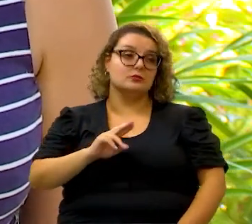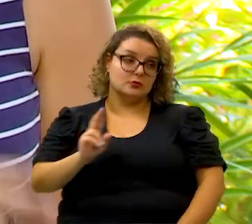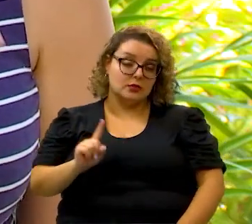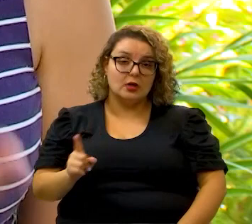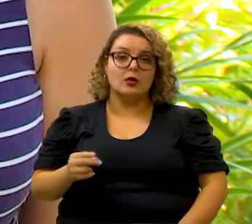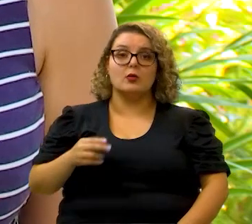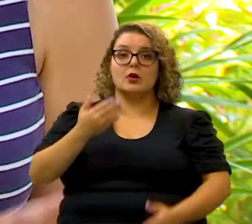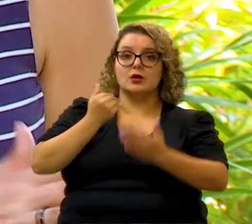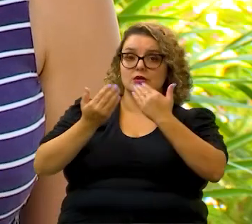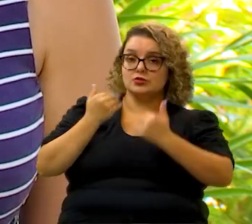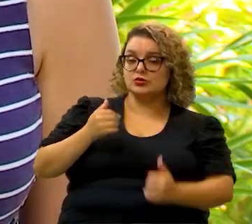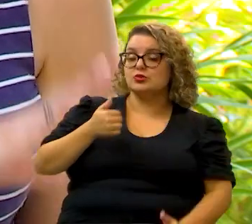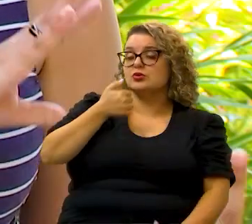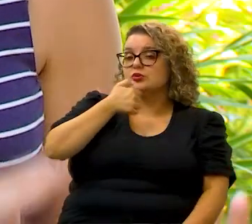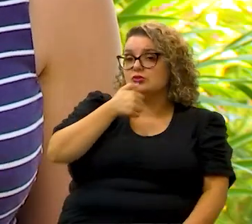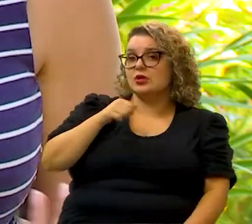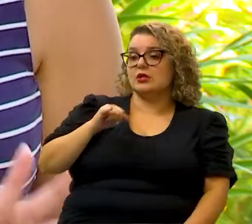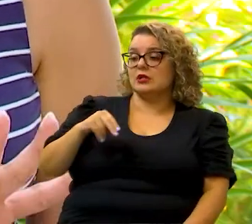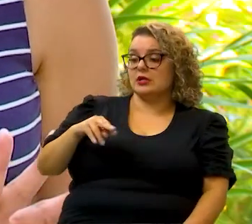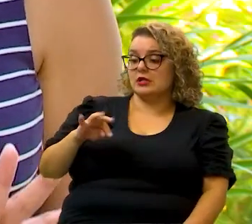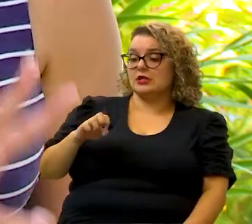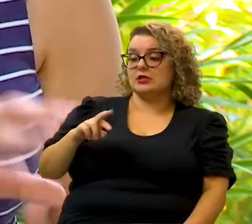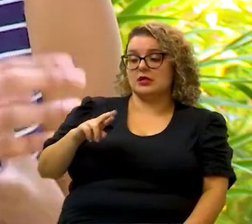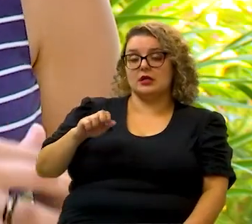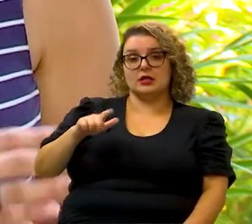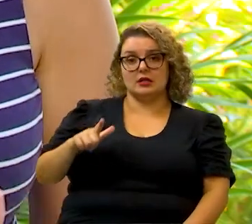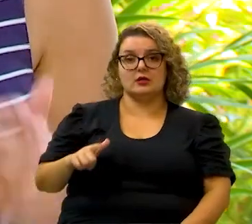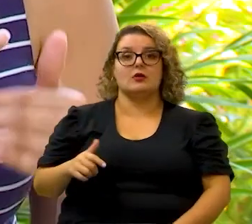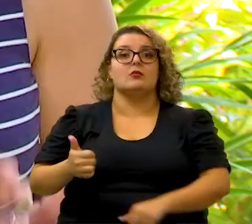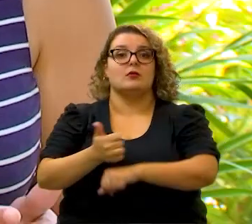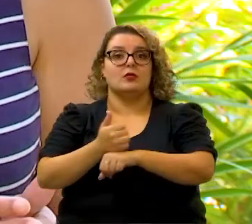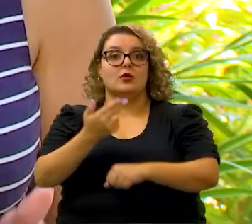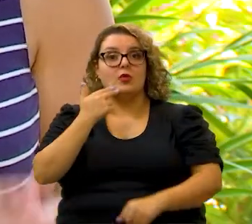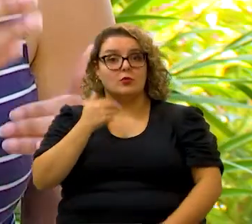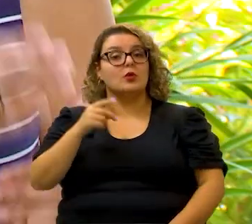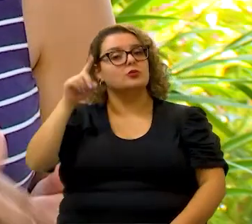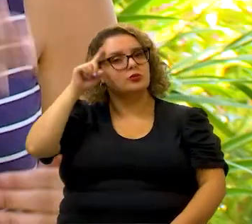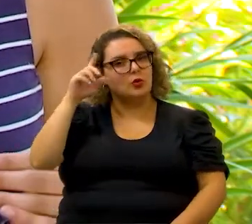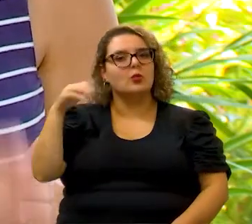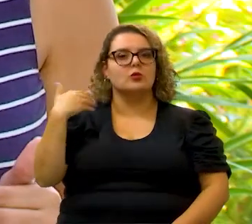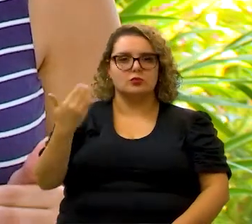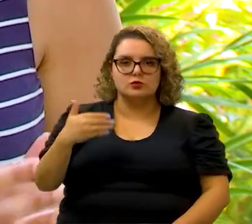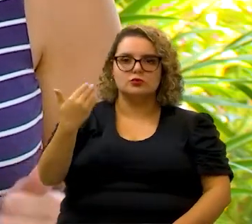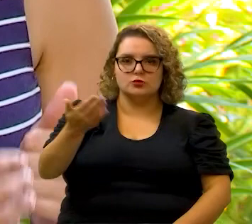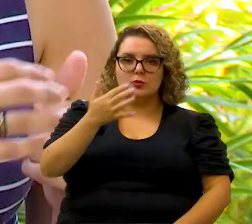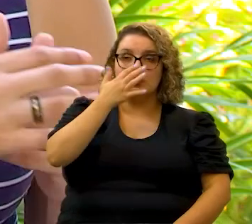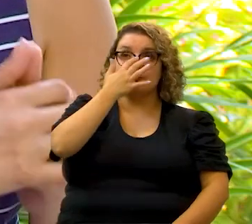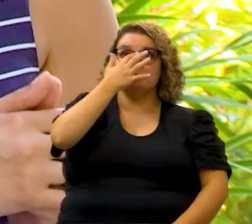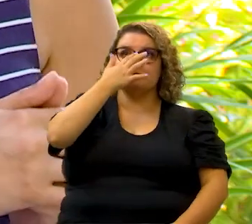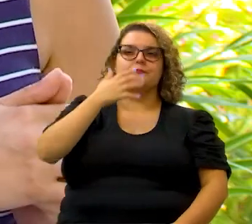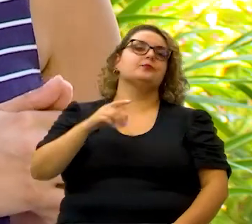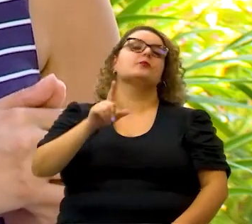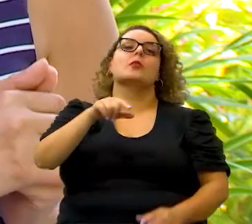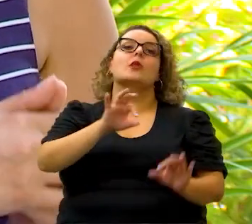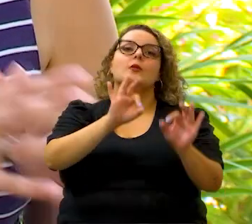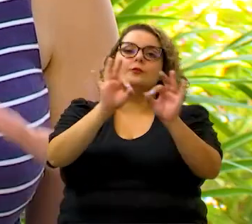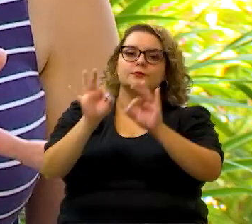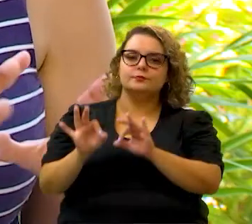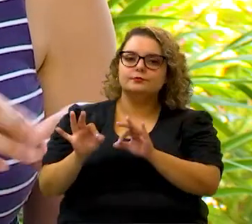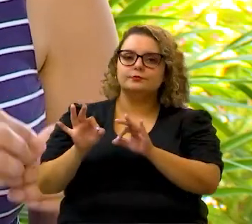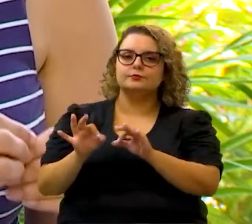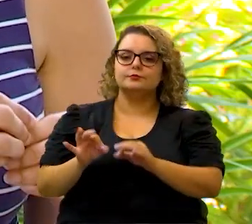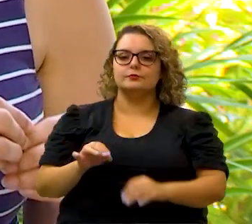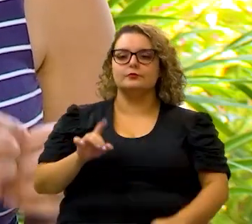de dieta integral, né? Aí faz esse acompanhamento com a nutricionista, que é diariamente, né?